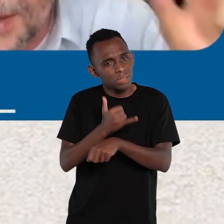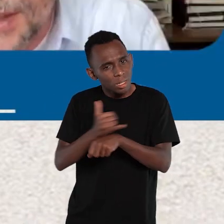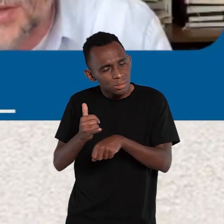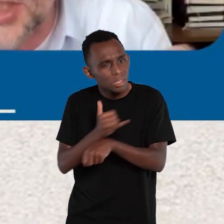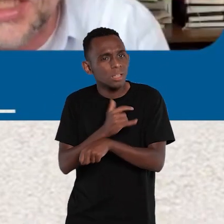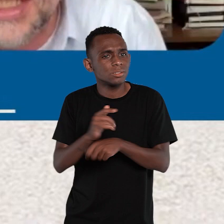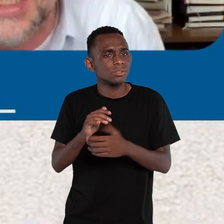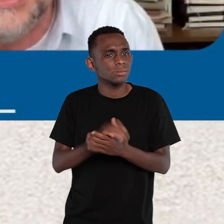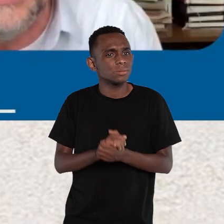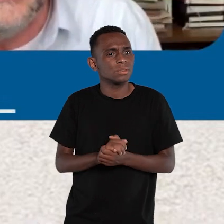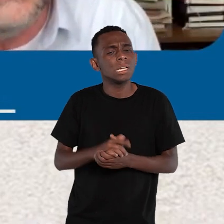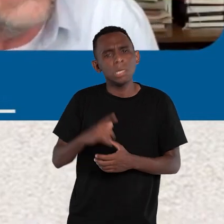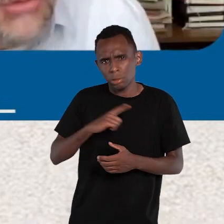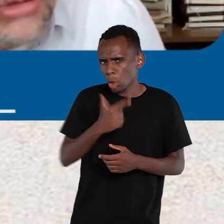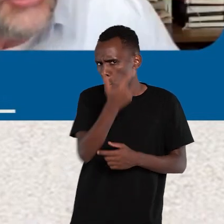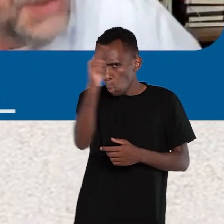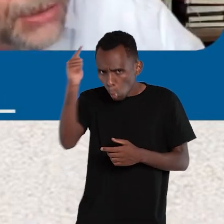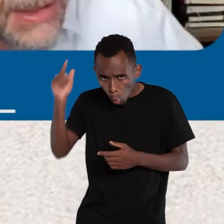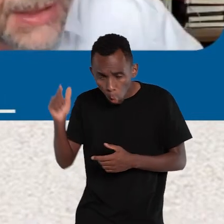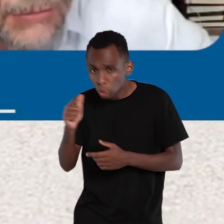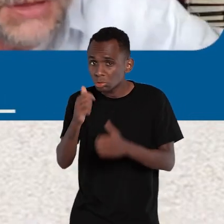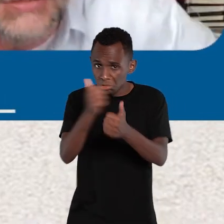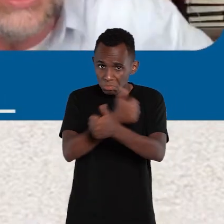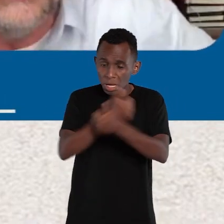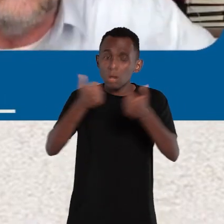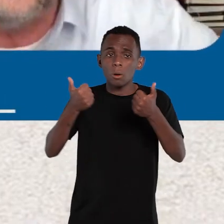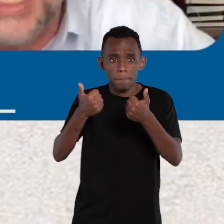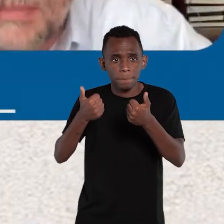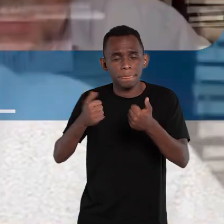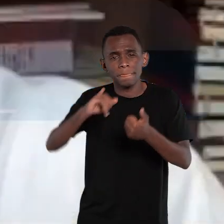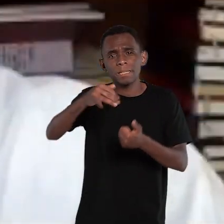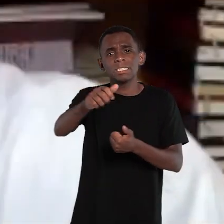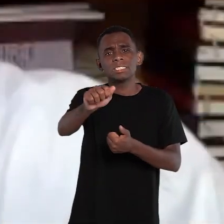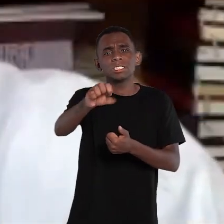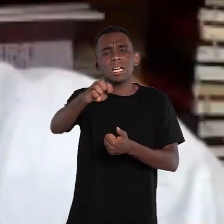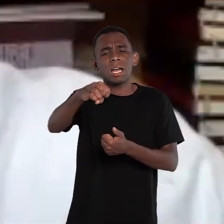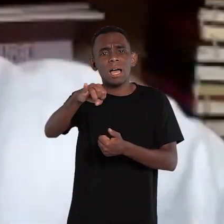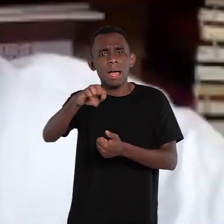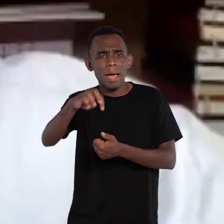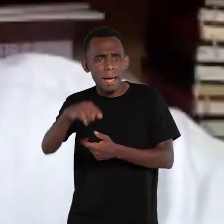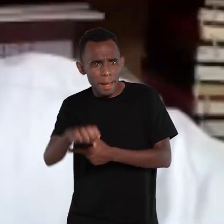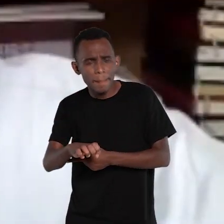Sérgio Santana tinha... Tem outros melhores que usam isso. O Jaime